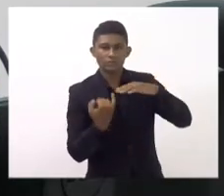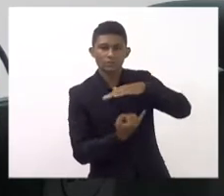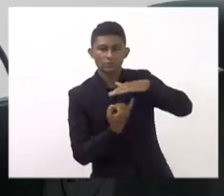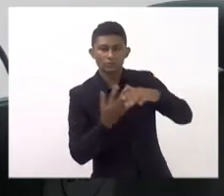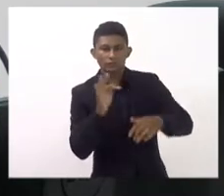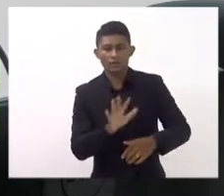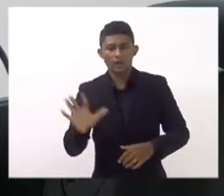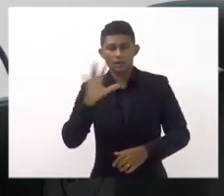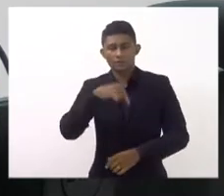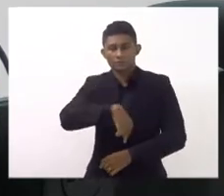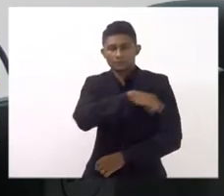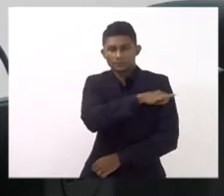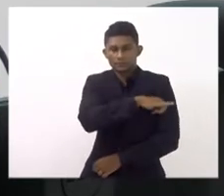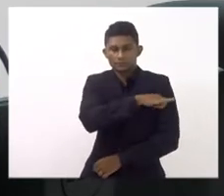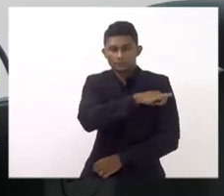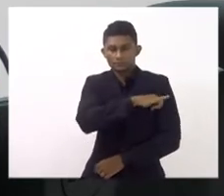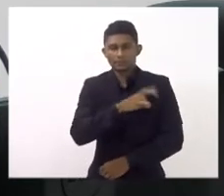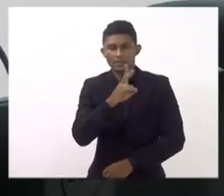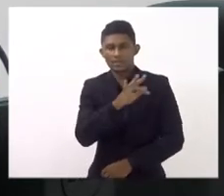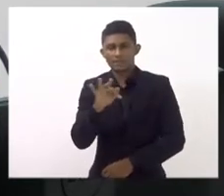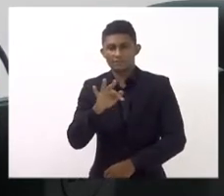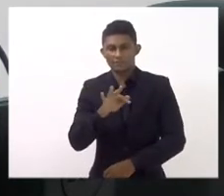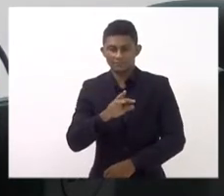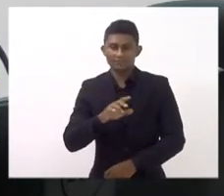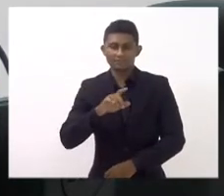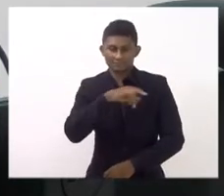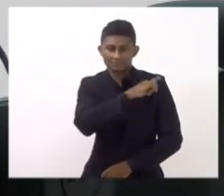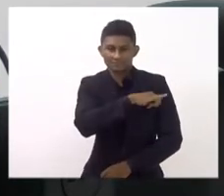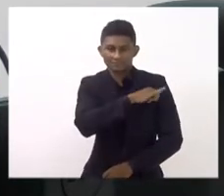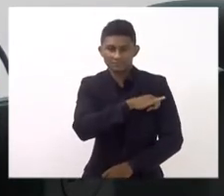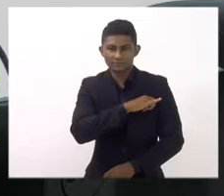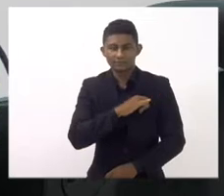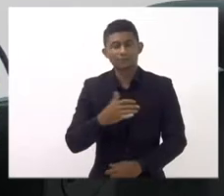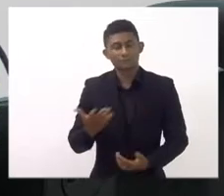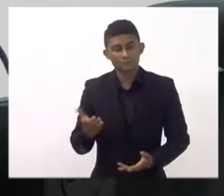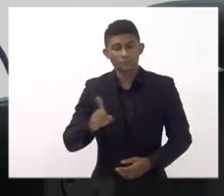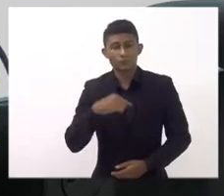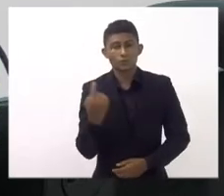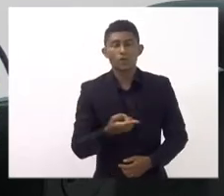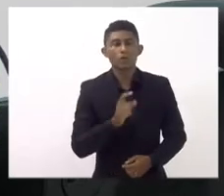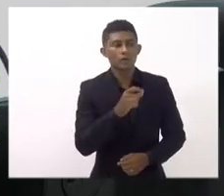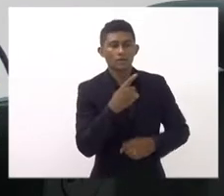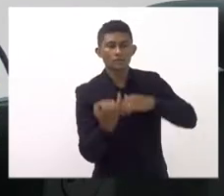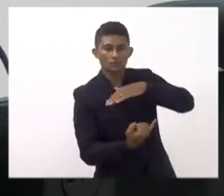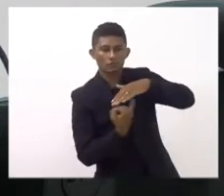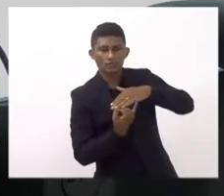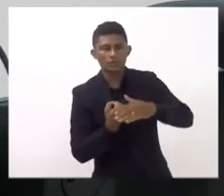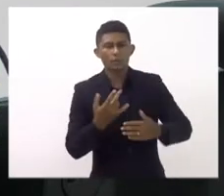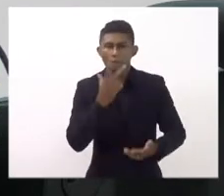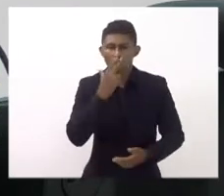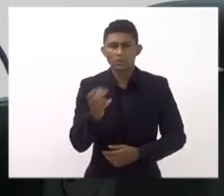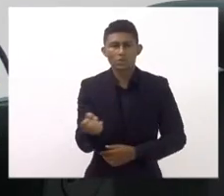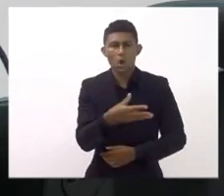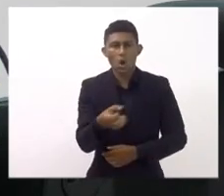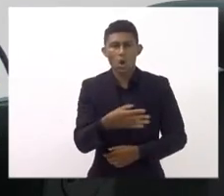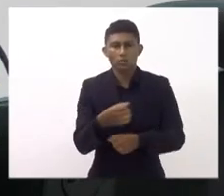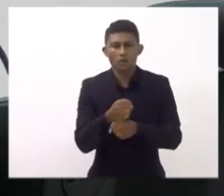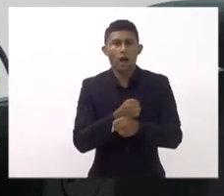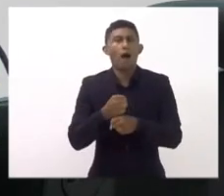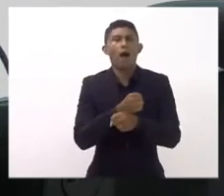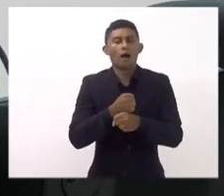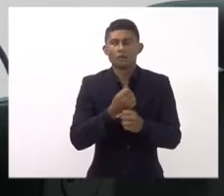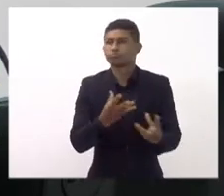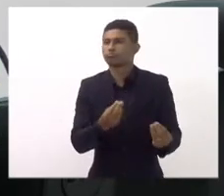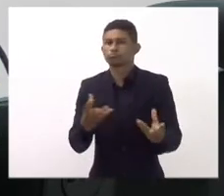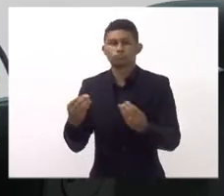Vale sempre nessa apresentação, como somos jovens ainda quanto instituição, dizer que nós temos 15